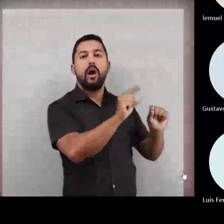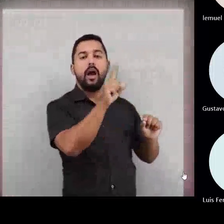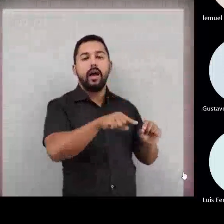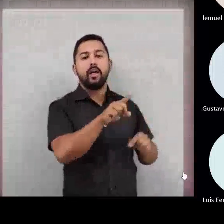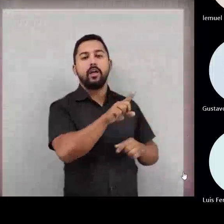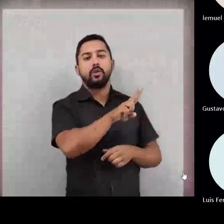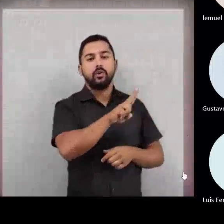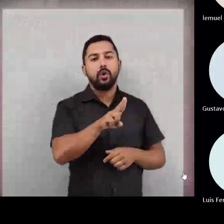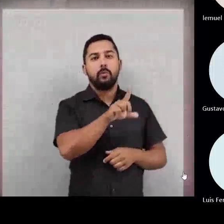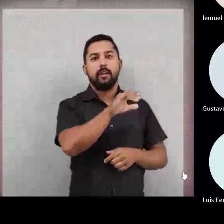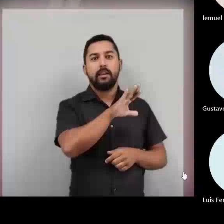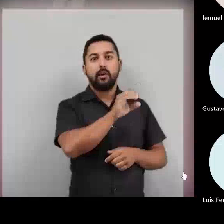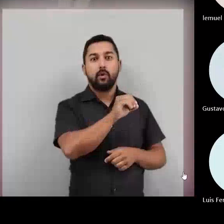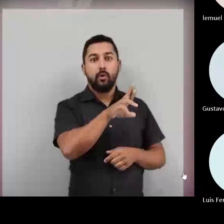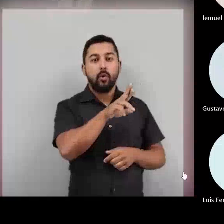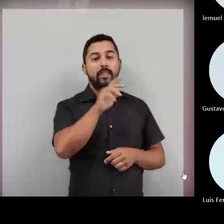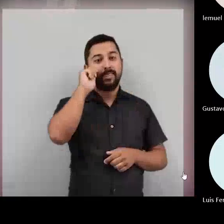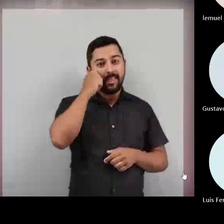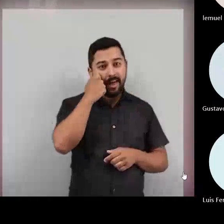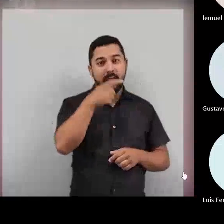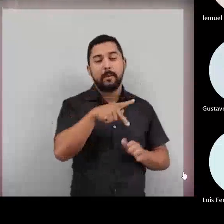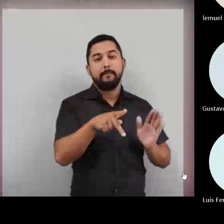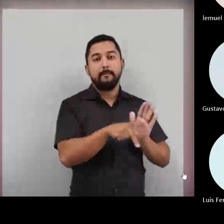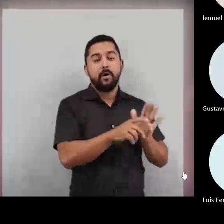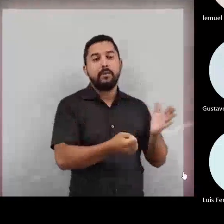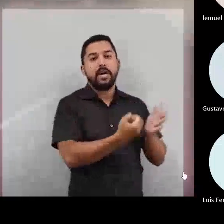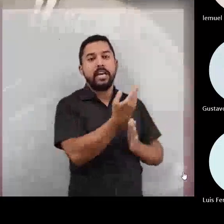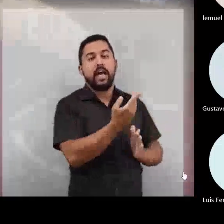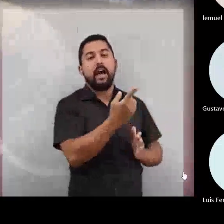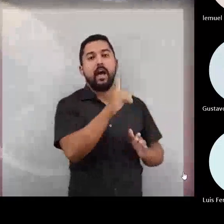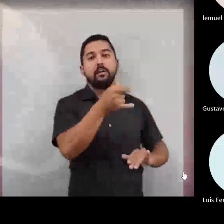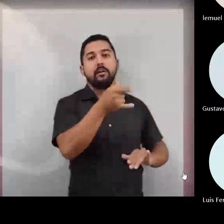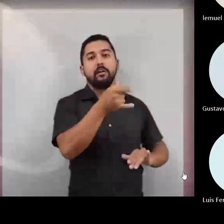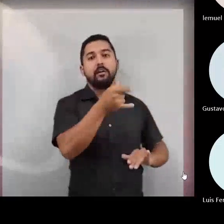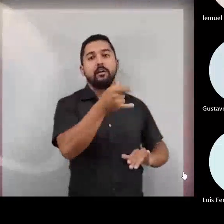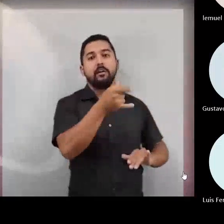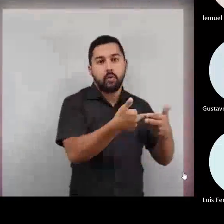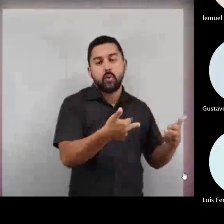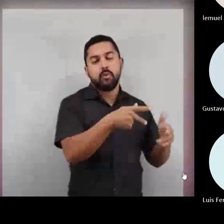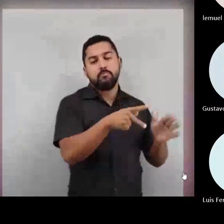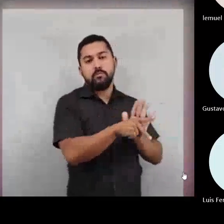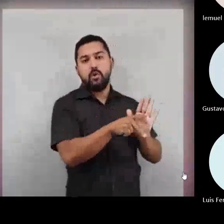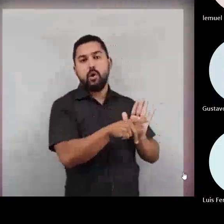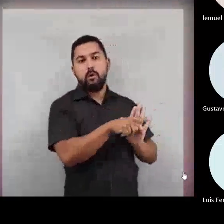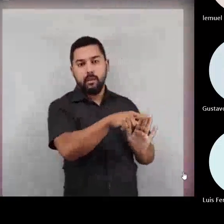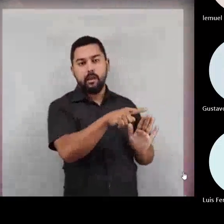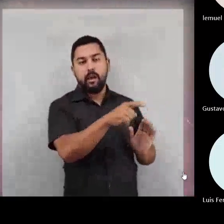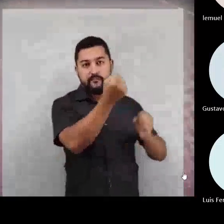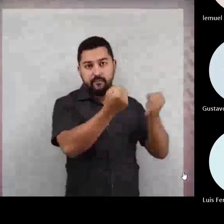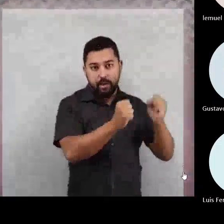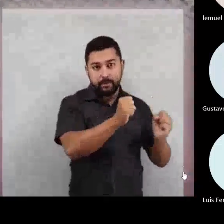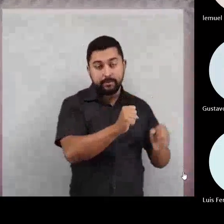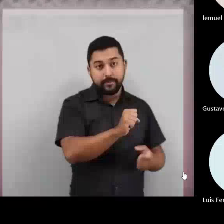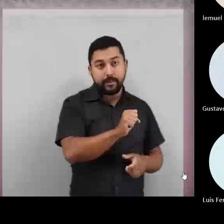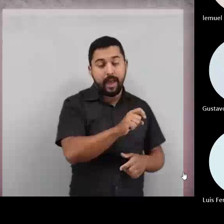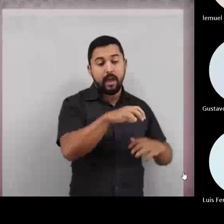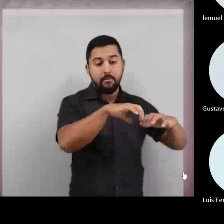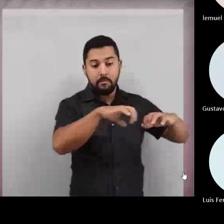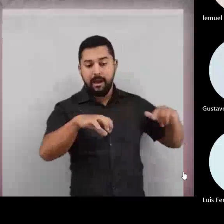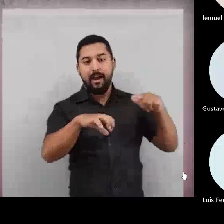e se transforma em licor negro, que é queimado para a geração da energia usada na fábrica. A polpa marrom é lavada